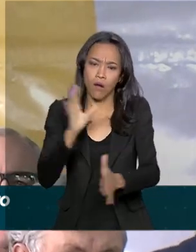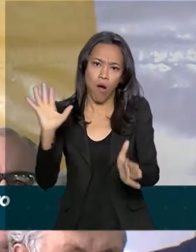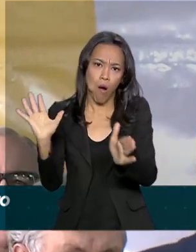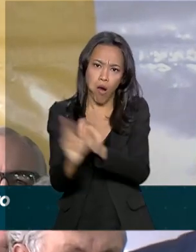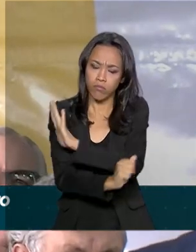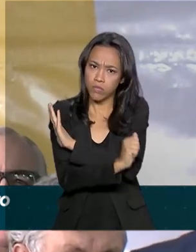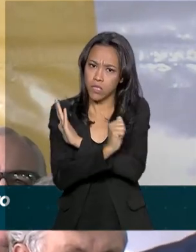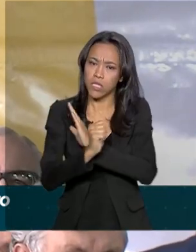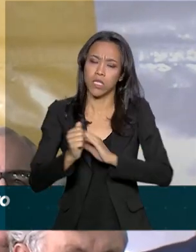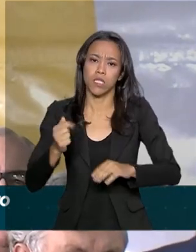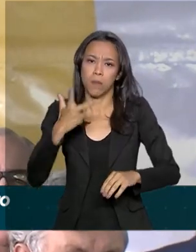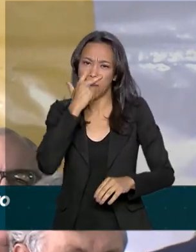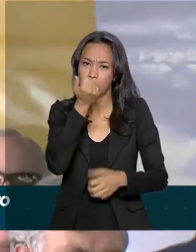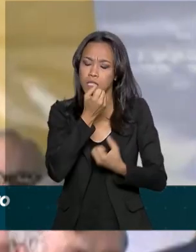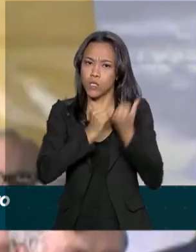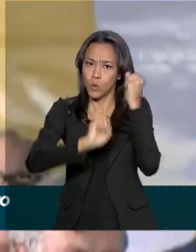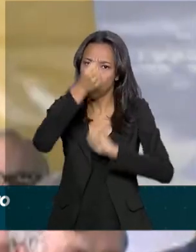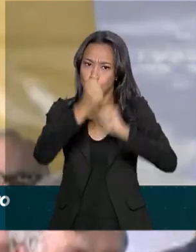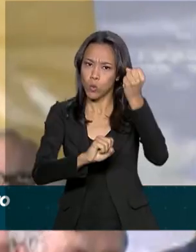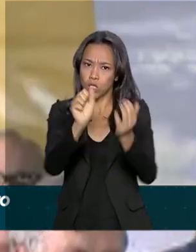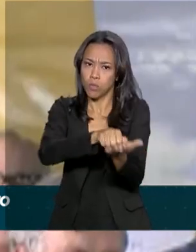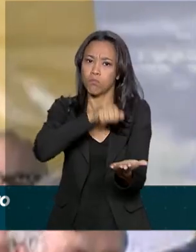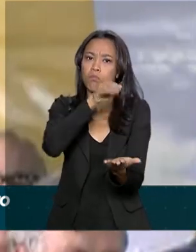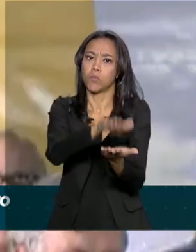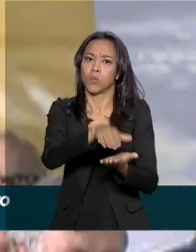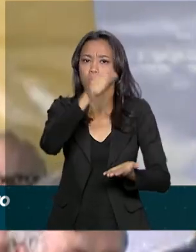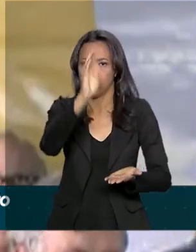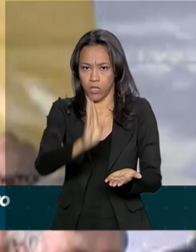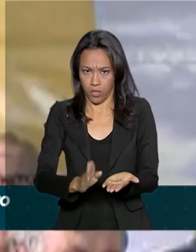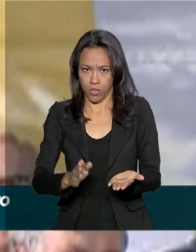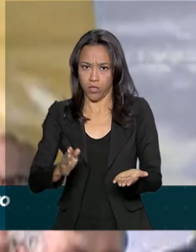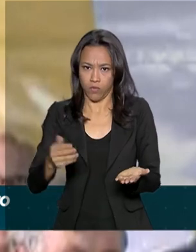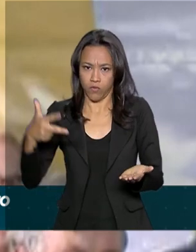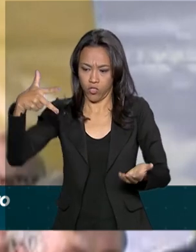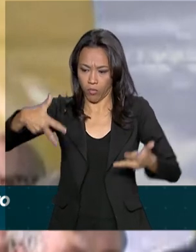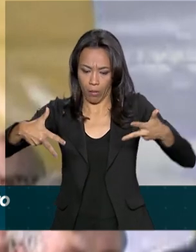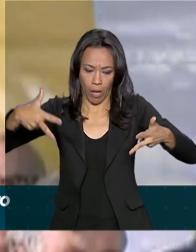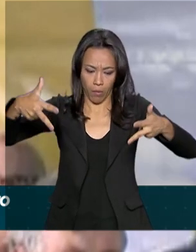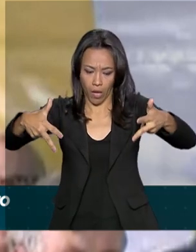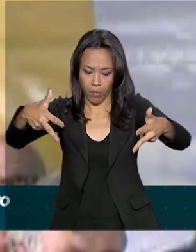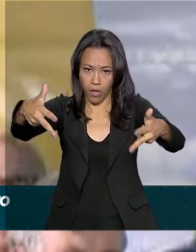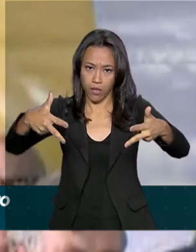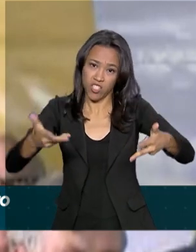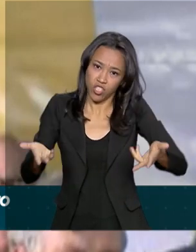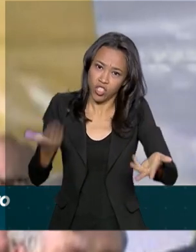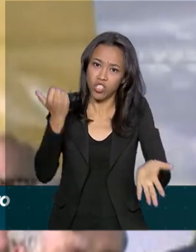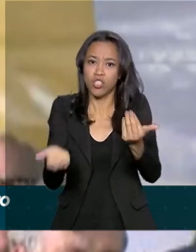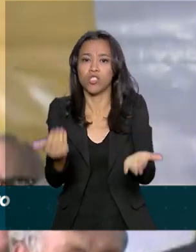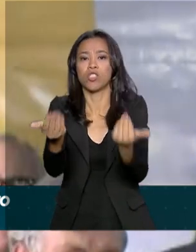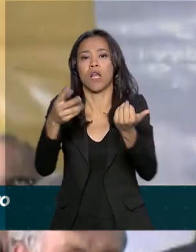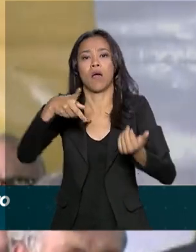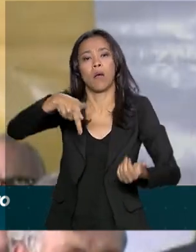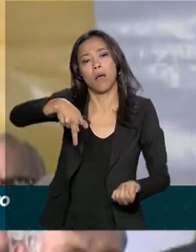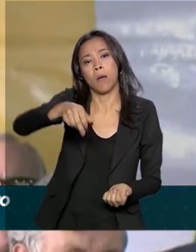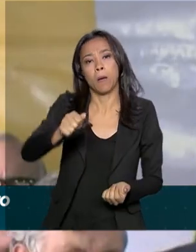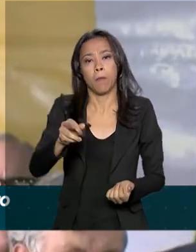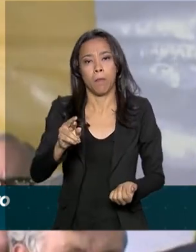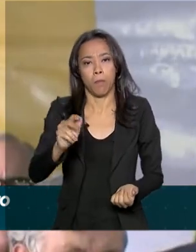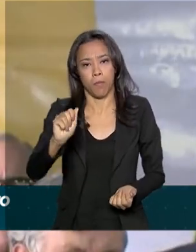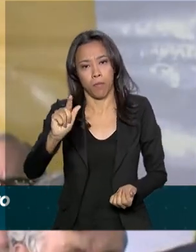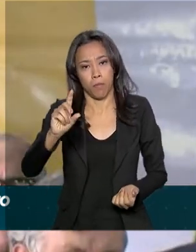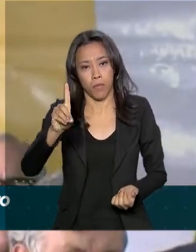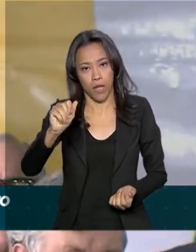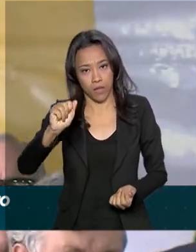verdadeira indústria da multa que existe no Brasil. Anuncio para vocês que a partir da semana que vem